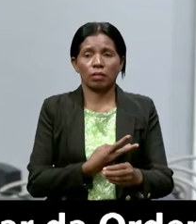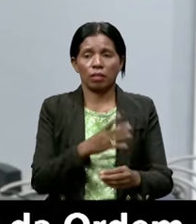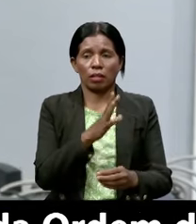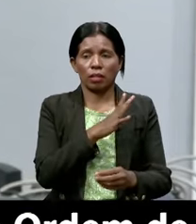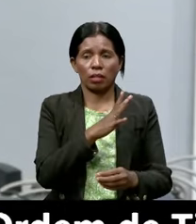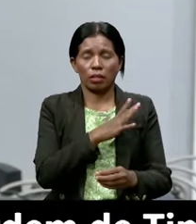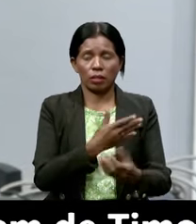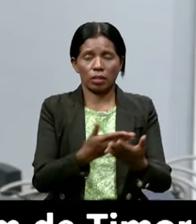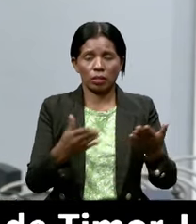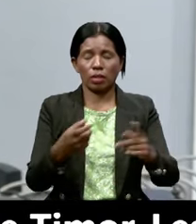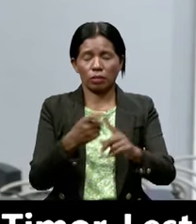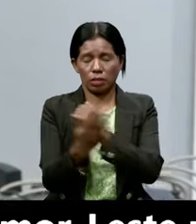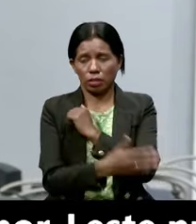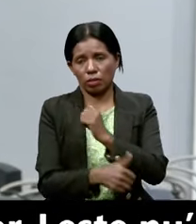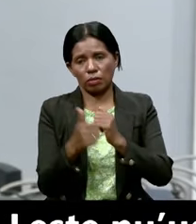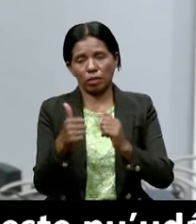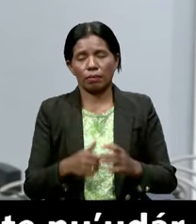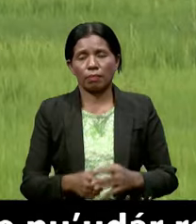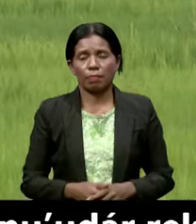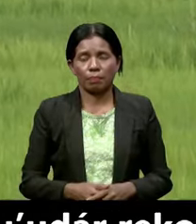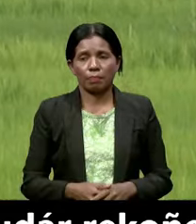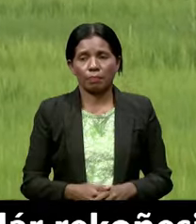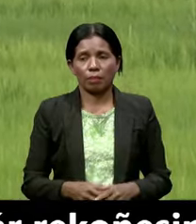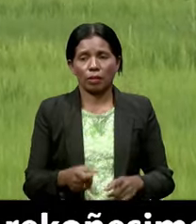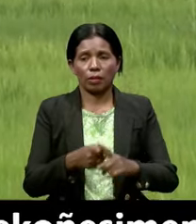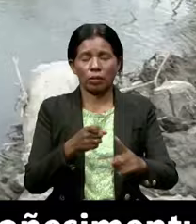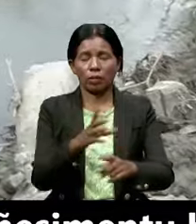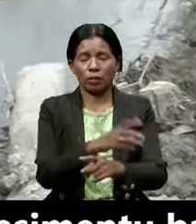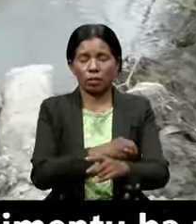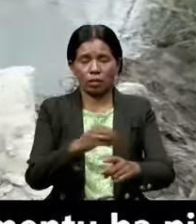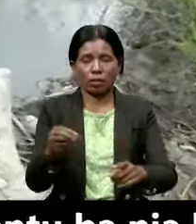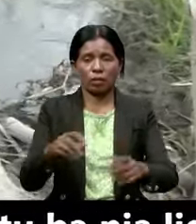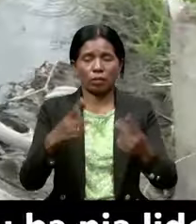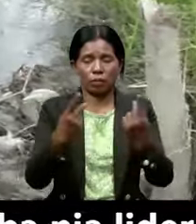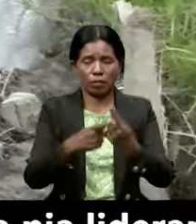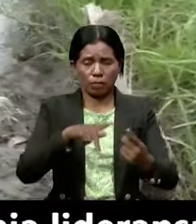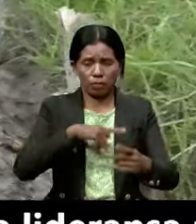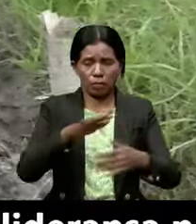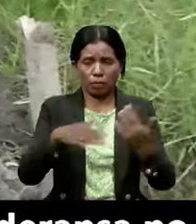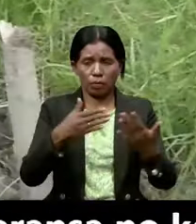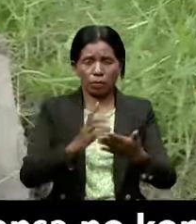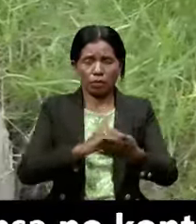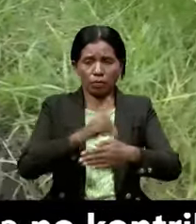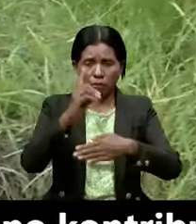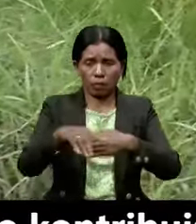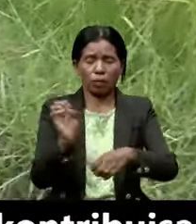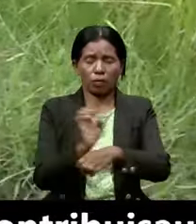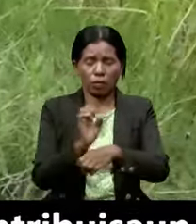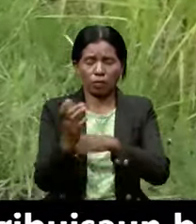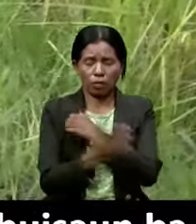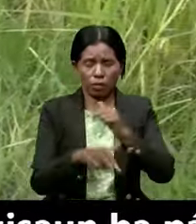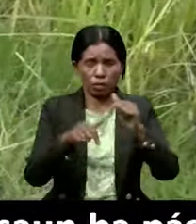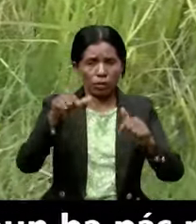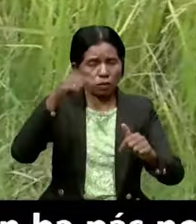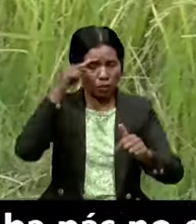ba produção australior. Tu estima são husi academista ho setor privado sira atu garante desenvolvimento económico vi harailaran